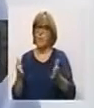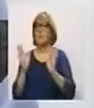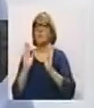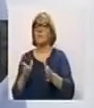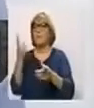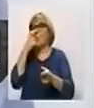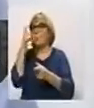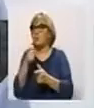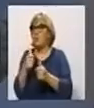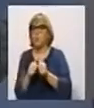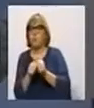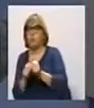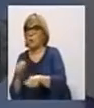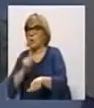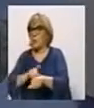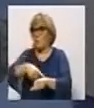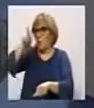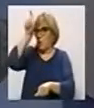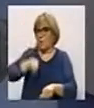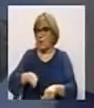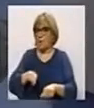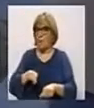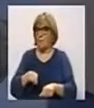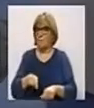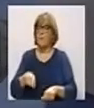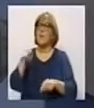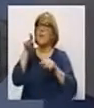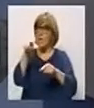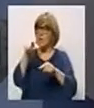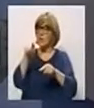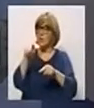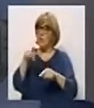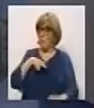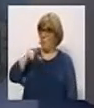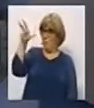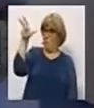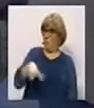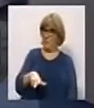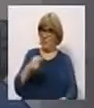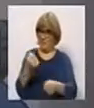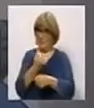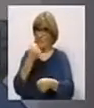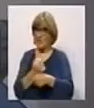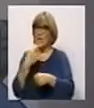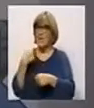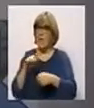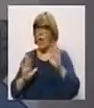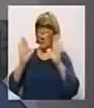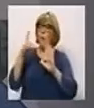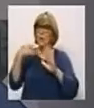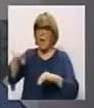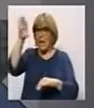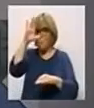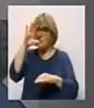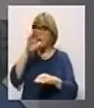portanto, uma pessoa a tempo quase inteiro com aquilo. Mas este, português, anda em cima de um robô dotado de capacidade